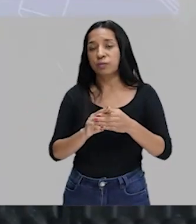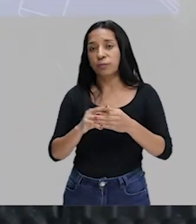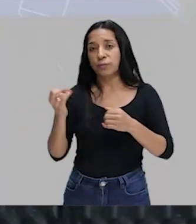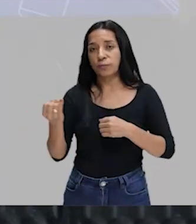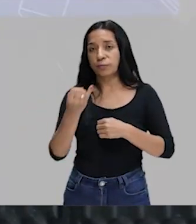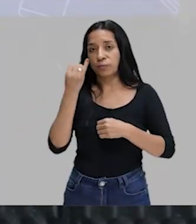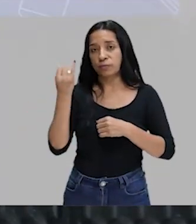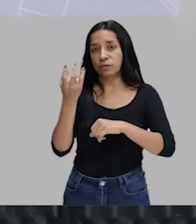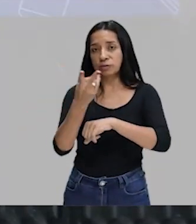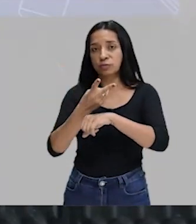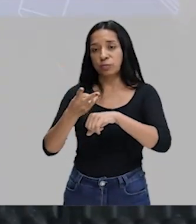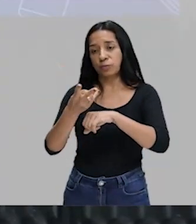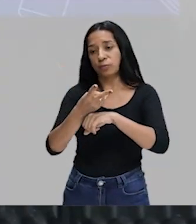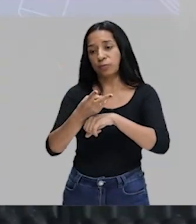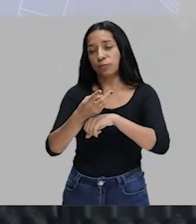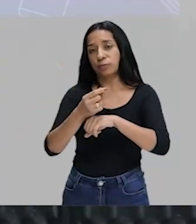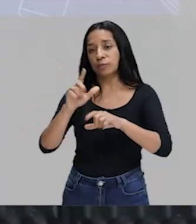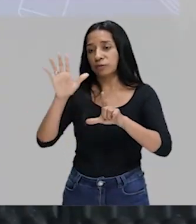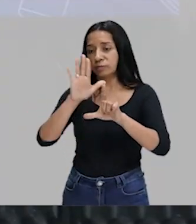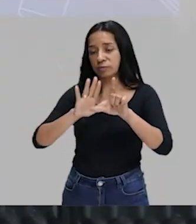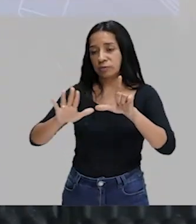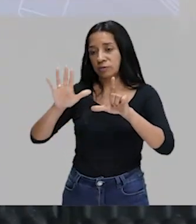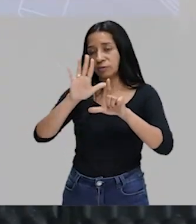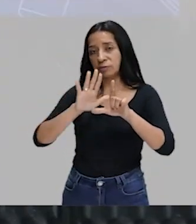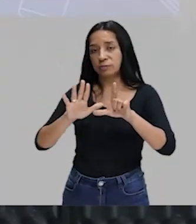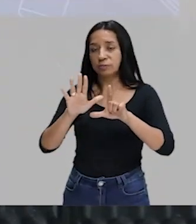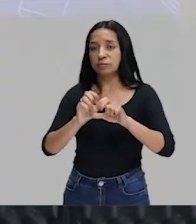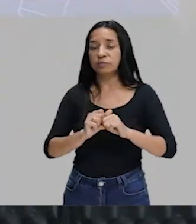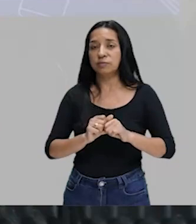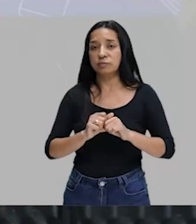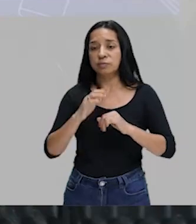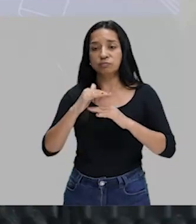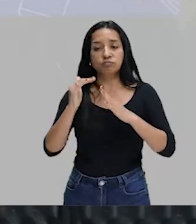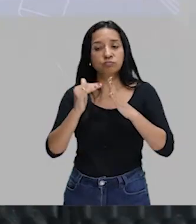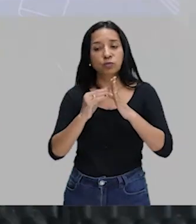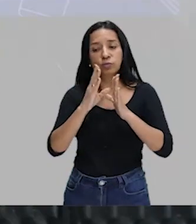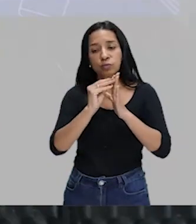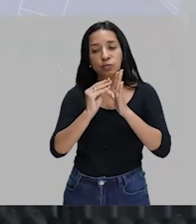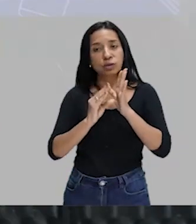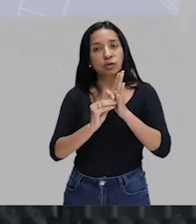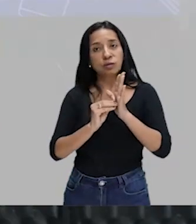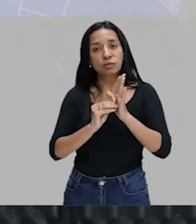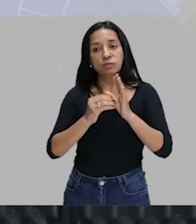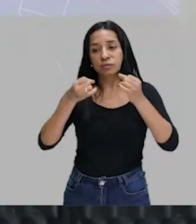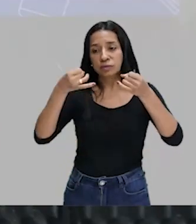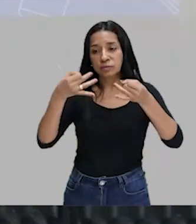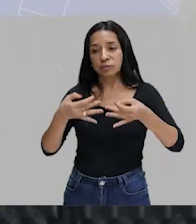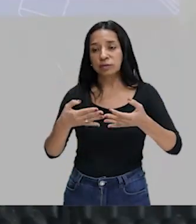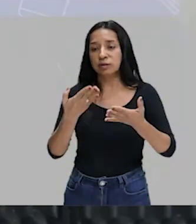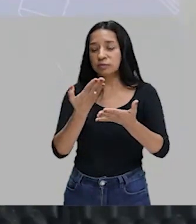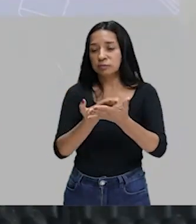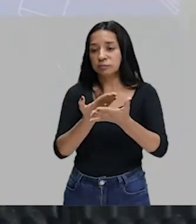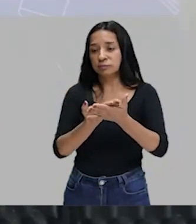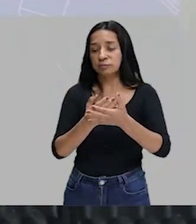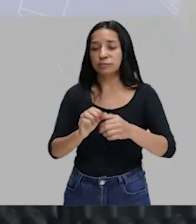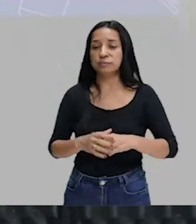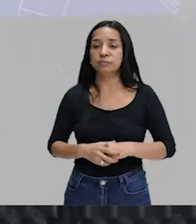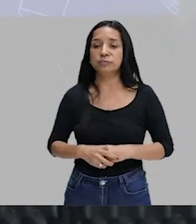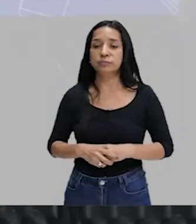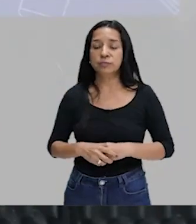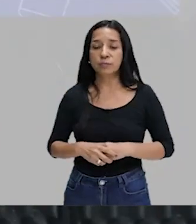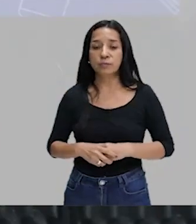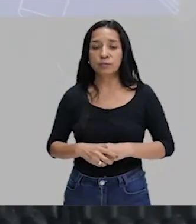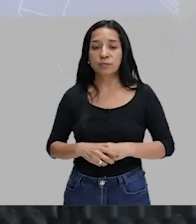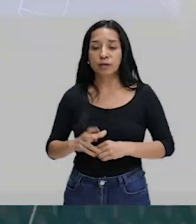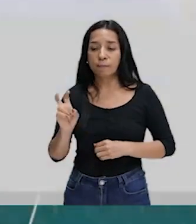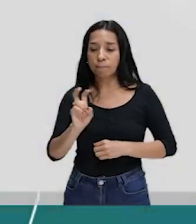procure lá dentro da plataforma, tá certo? Todo esse conteúdo, ele foi falado durante a aula, tá certo? Então vamos para